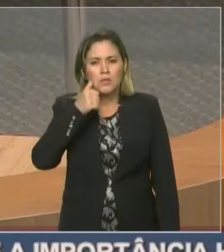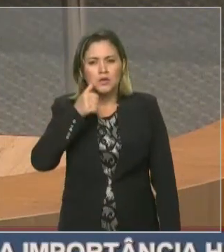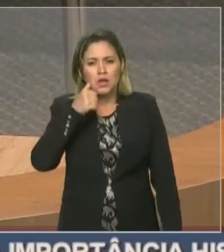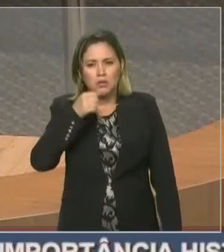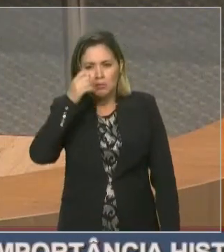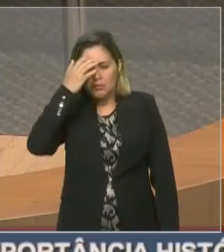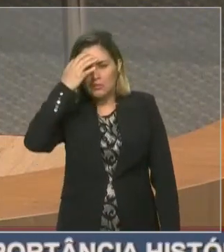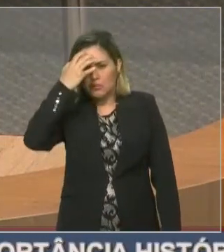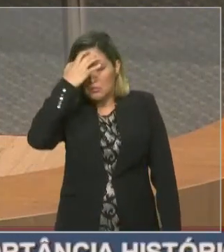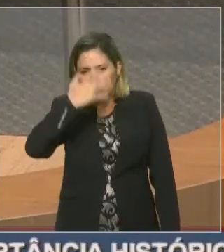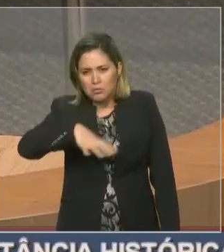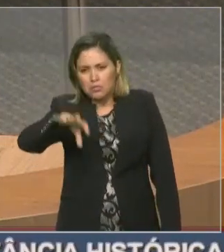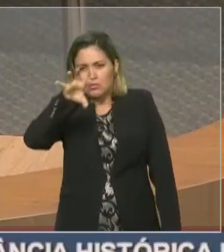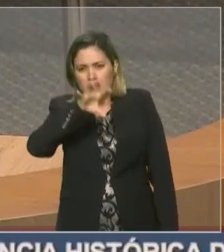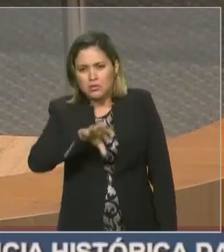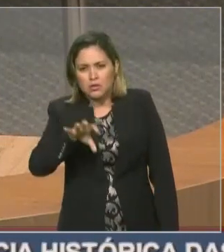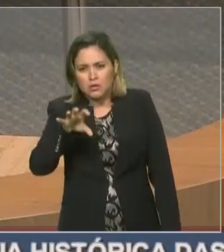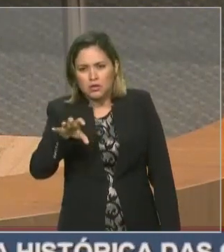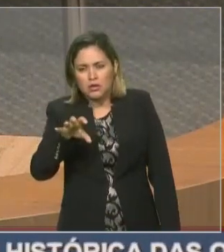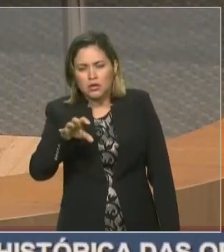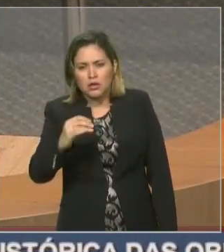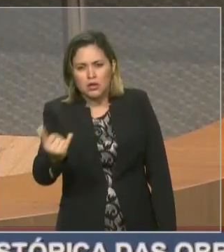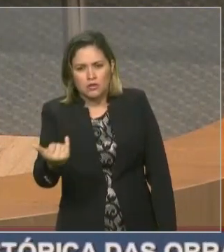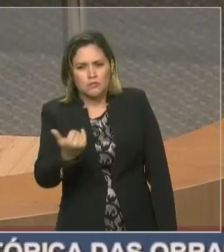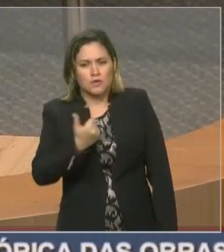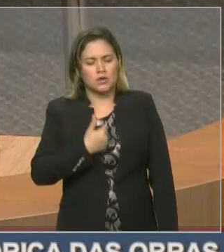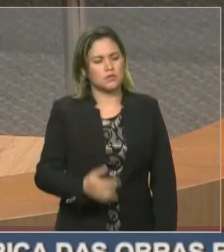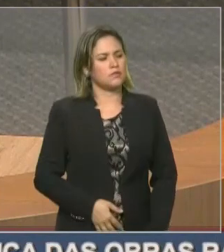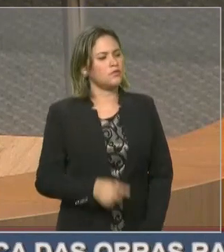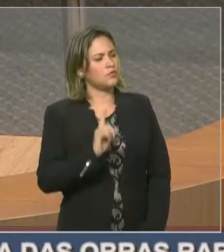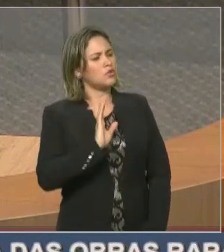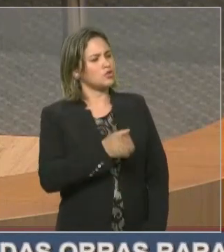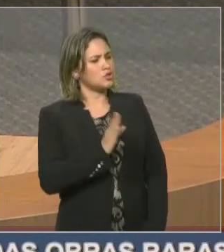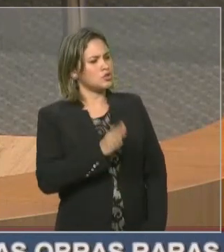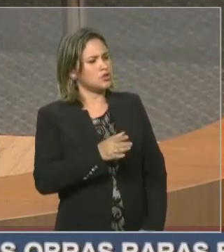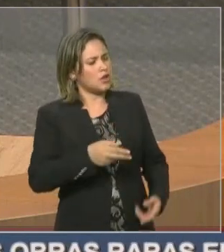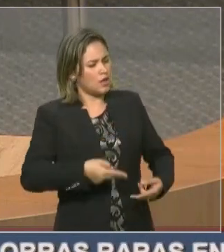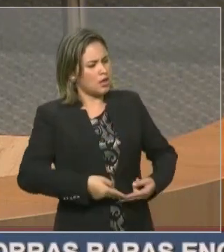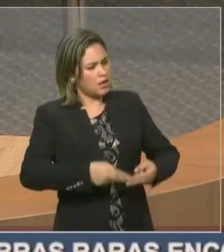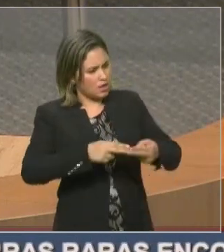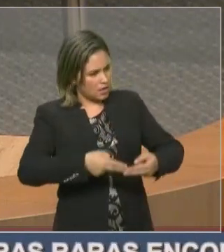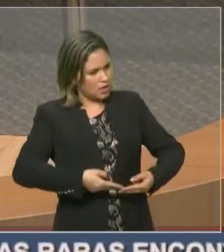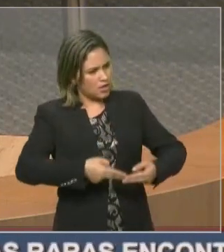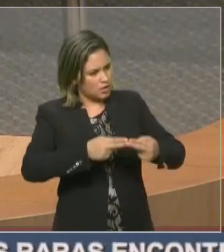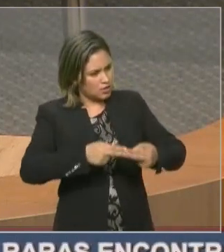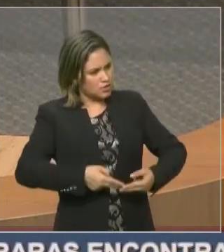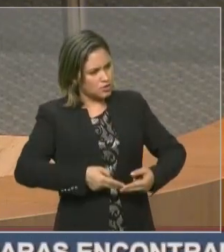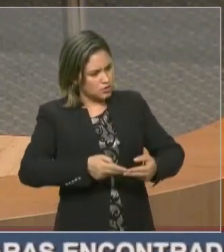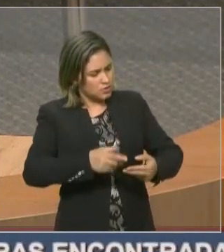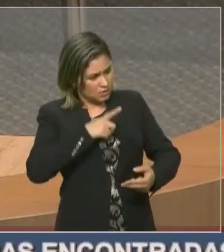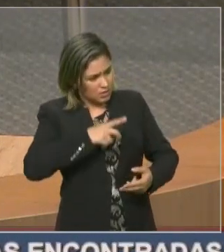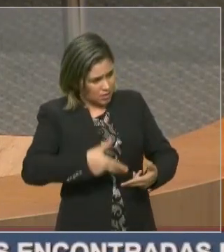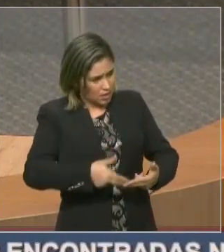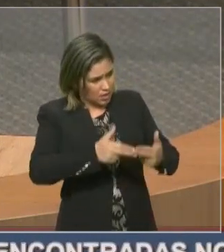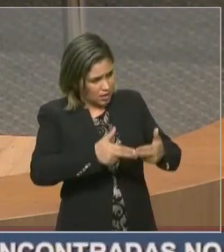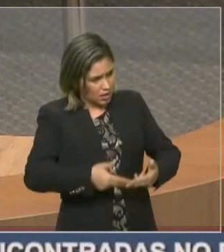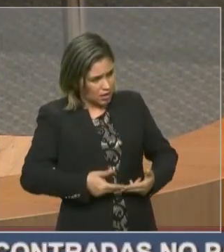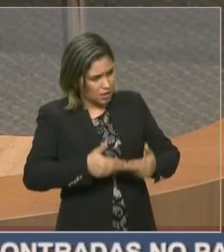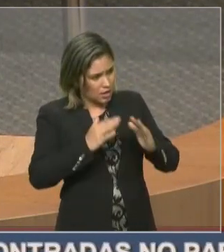você já deitou em rede? Já. Você tem rede? Tem.